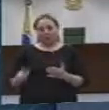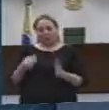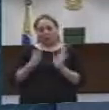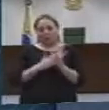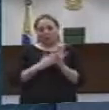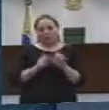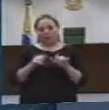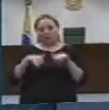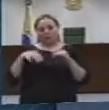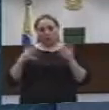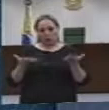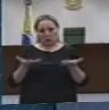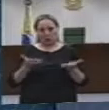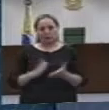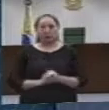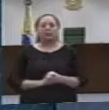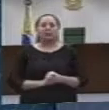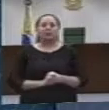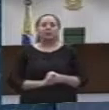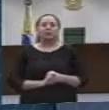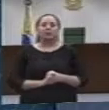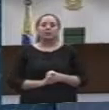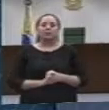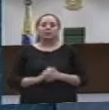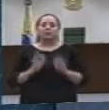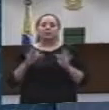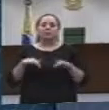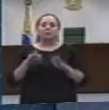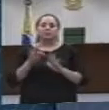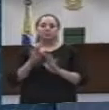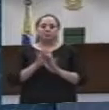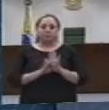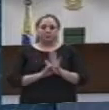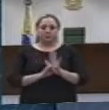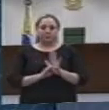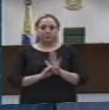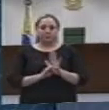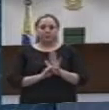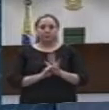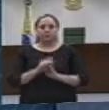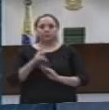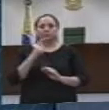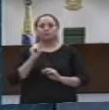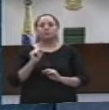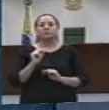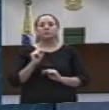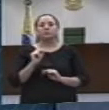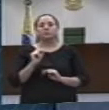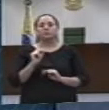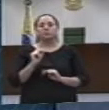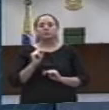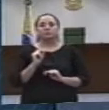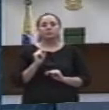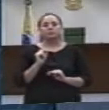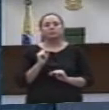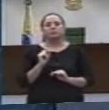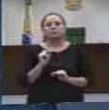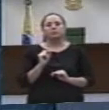é geral final do elástico né já o sinal Ele menciona em